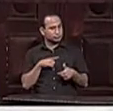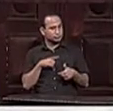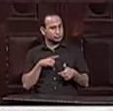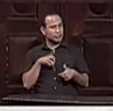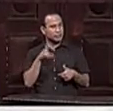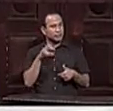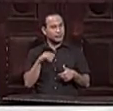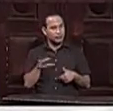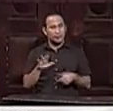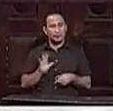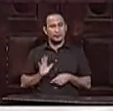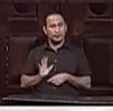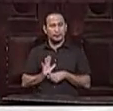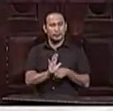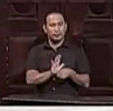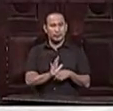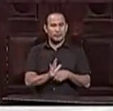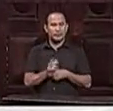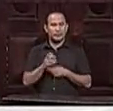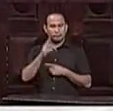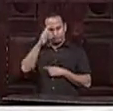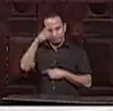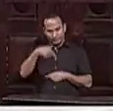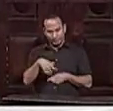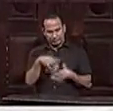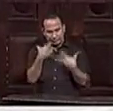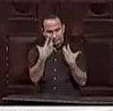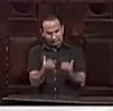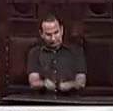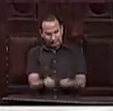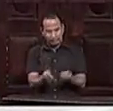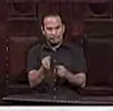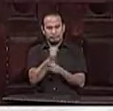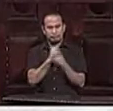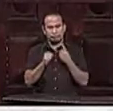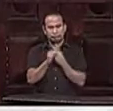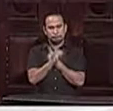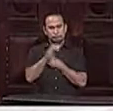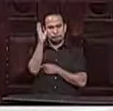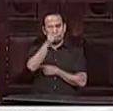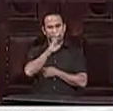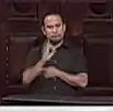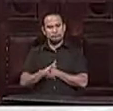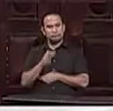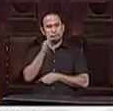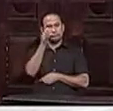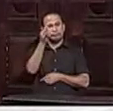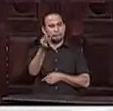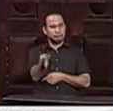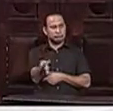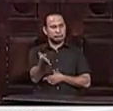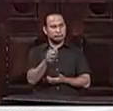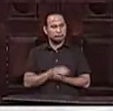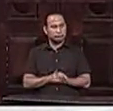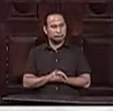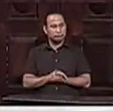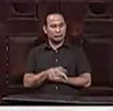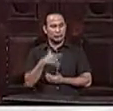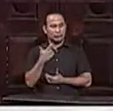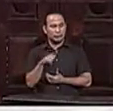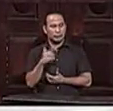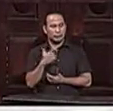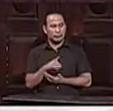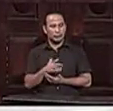vai ser empurrado goela abaixo da sociedade brasileira, e no futuro não